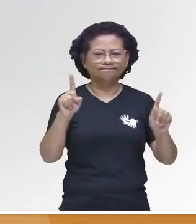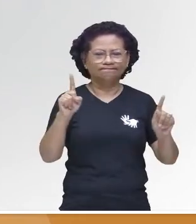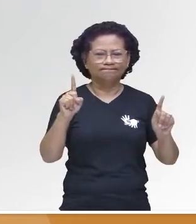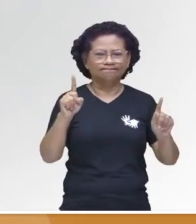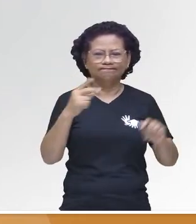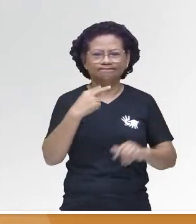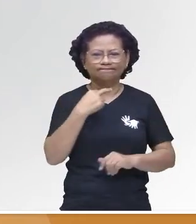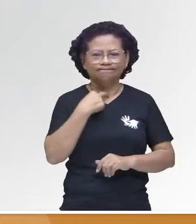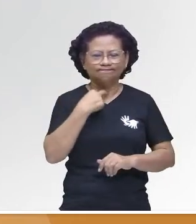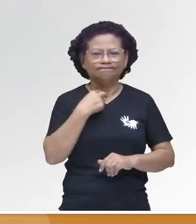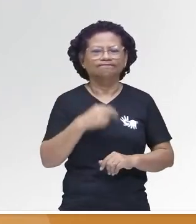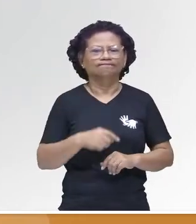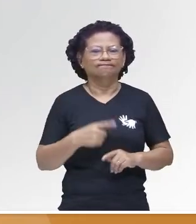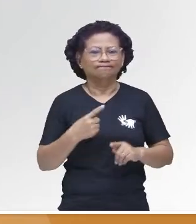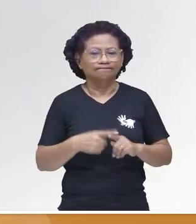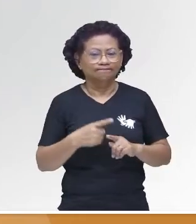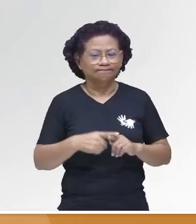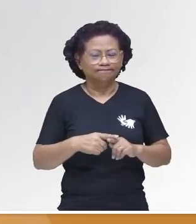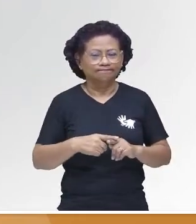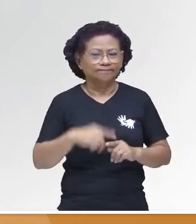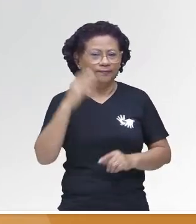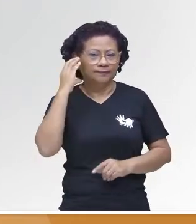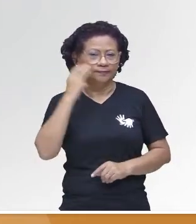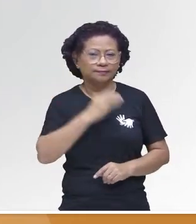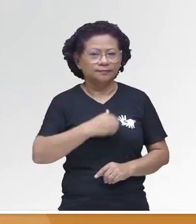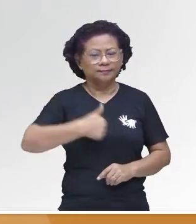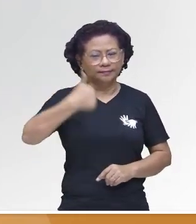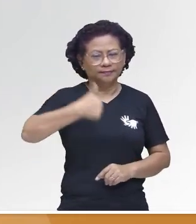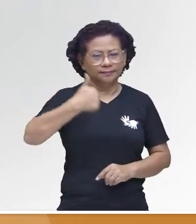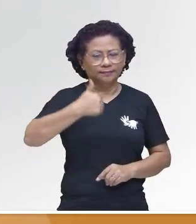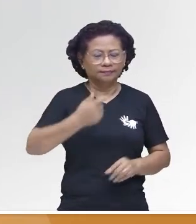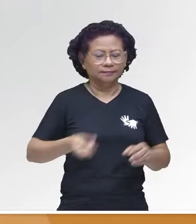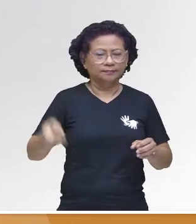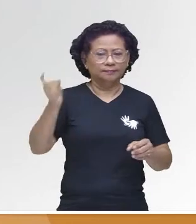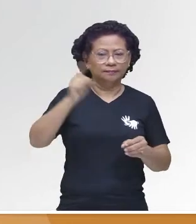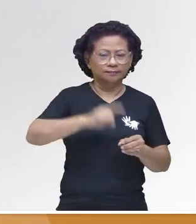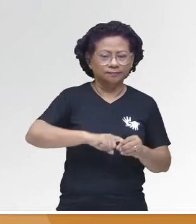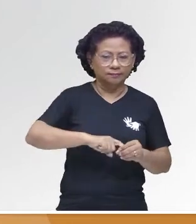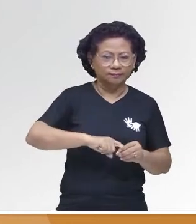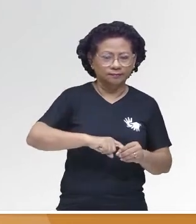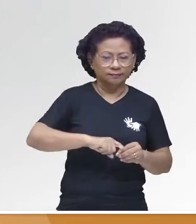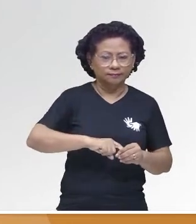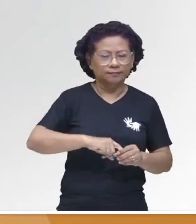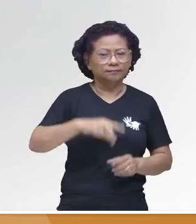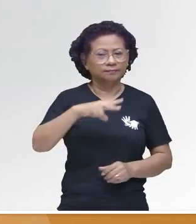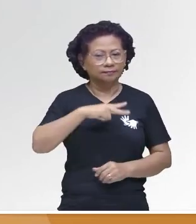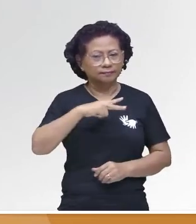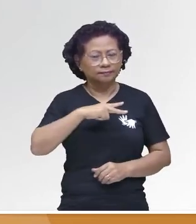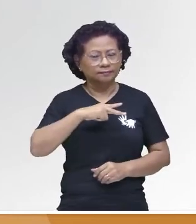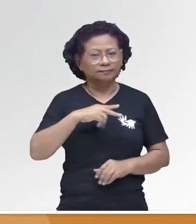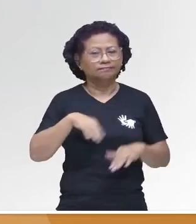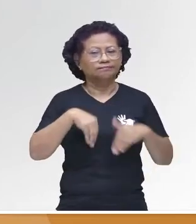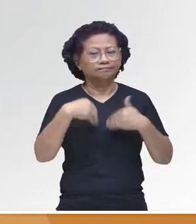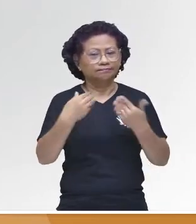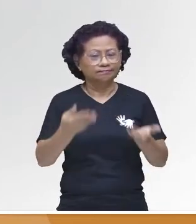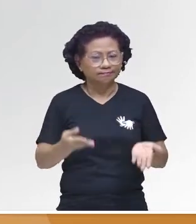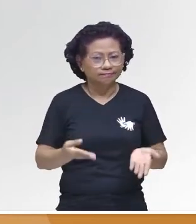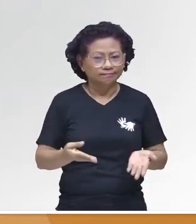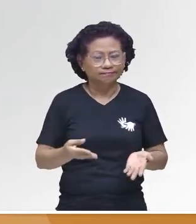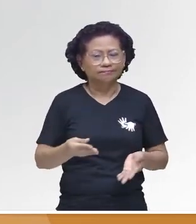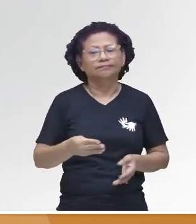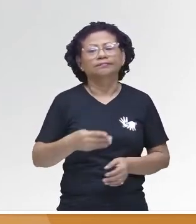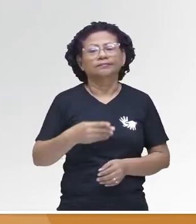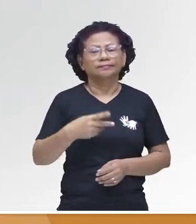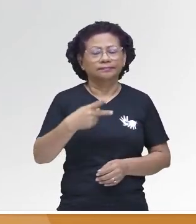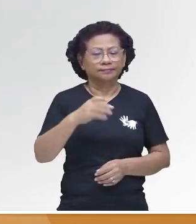abdicou, renunciou ao trono, voltou para Portugal. Pedro de Alcântara é ainda muito jovem, tem 5 anos